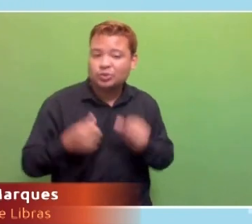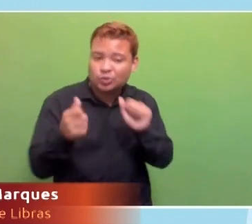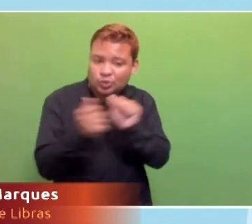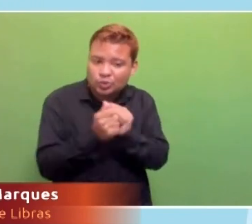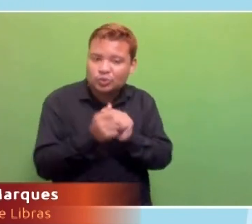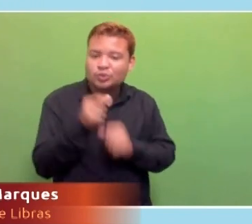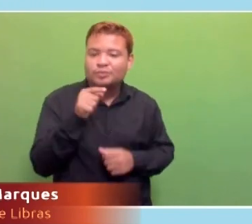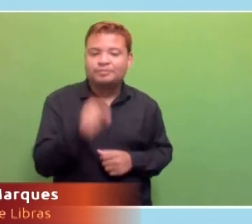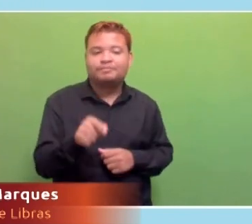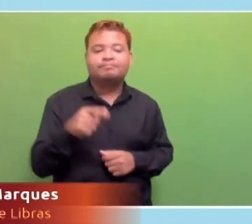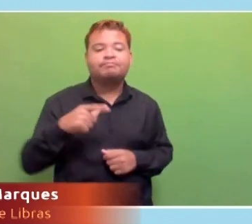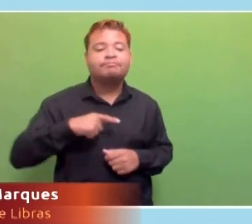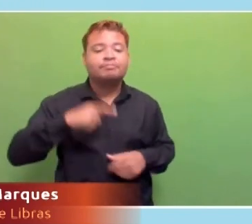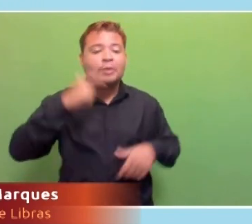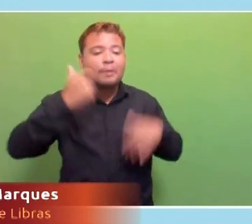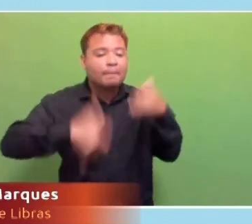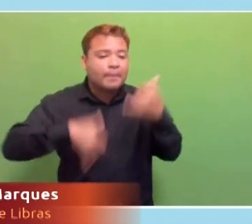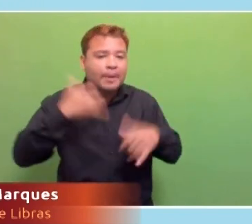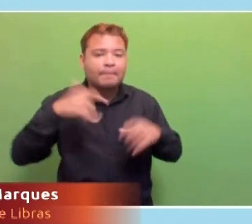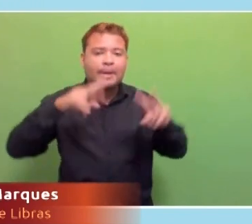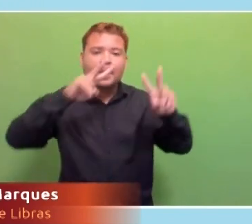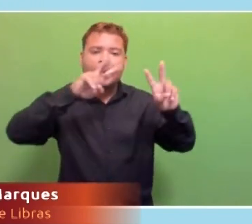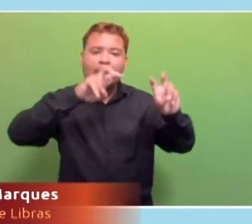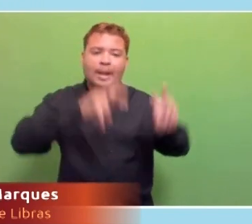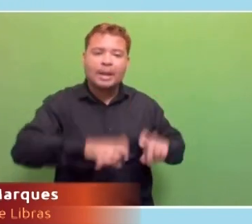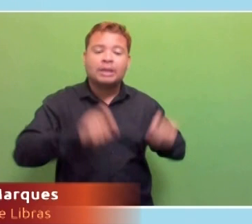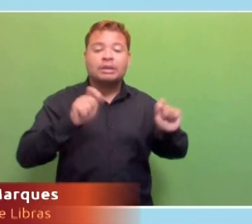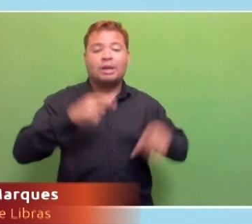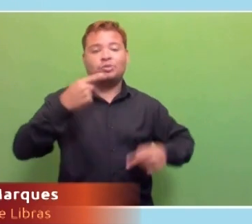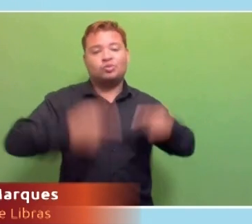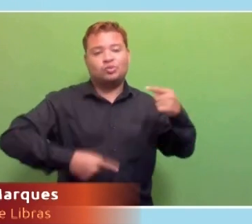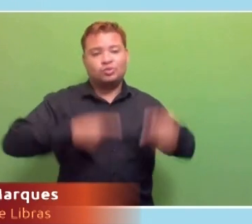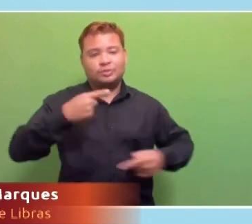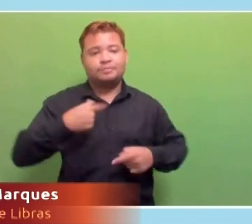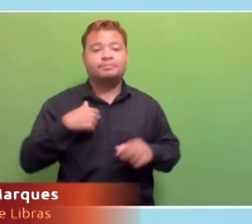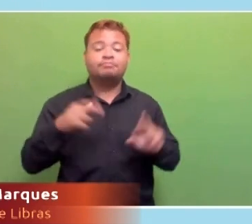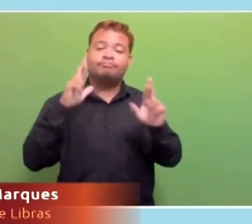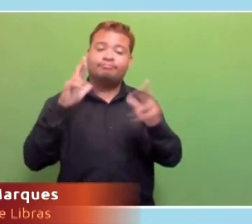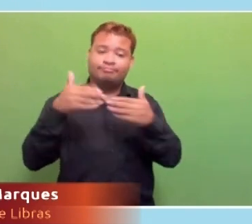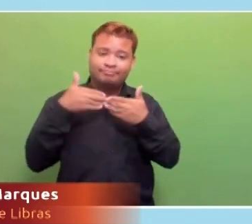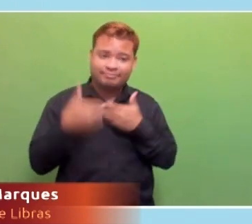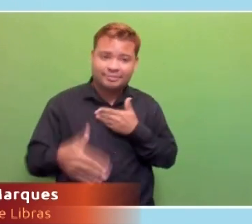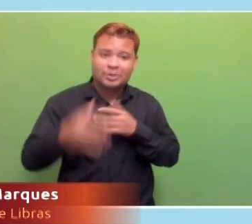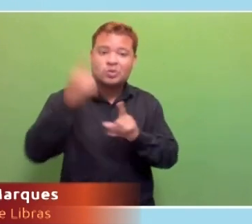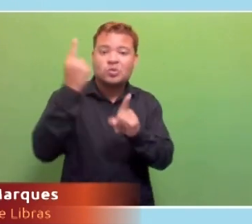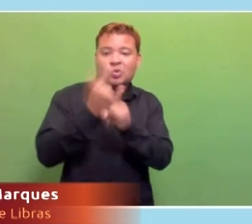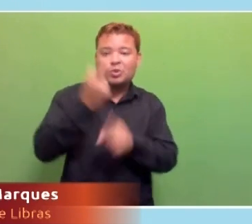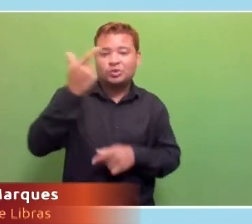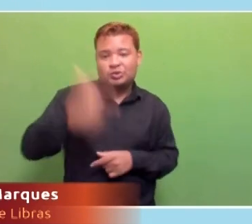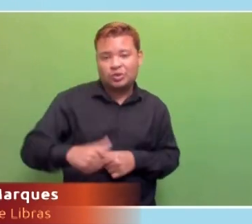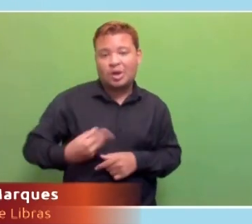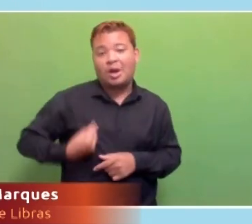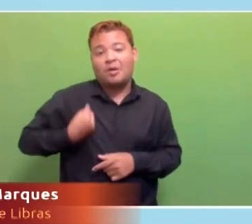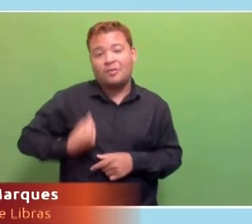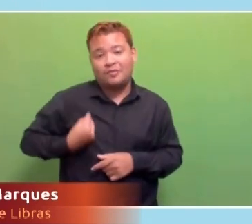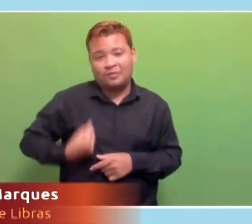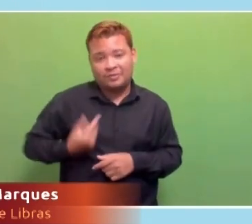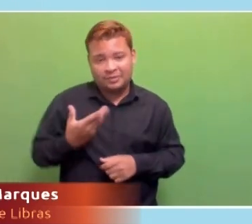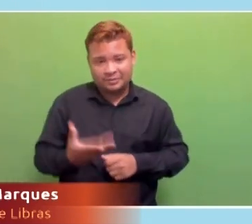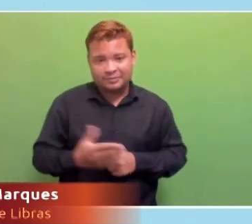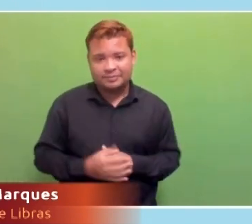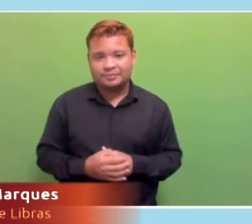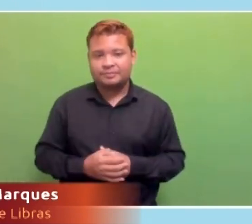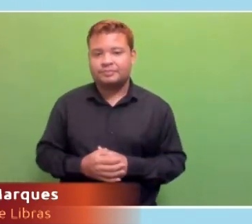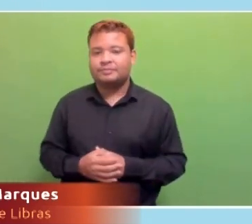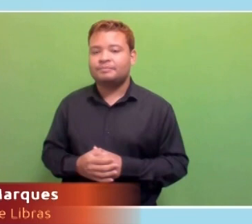trazer todas essas questões aqui para discussão. Espero também que a gente se encontre novamente no nosso programa ao vivo. Foi